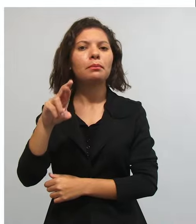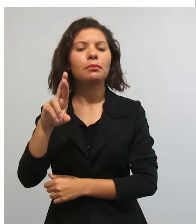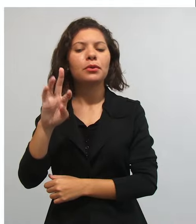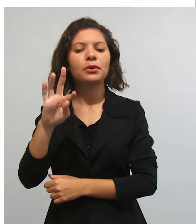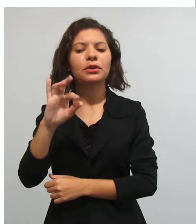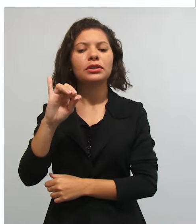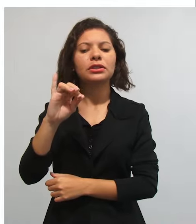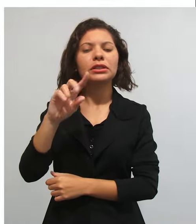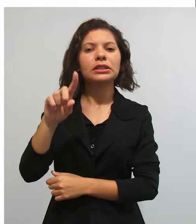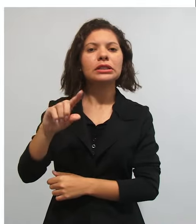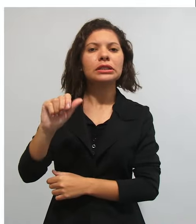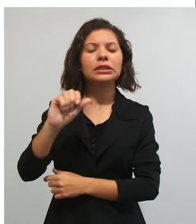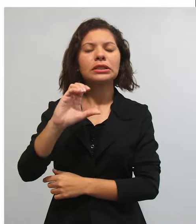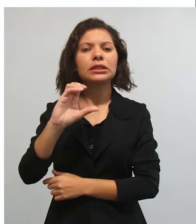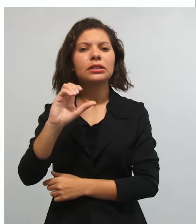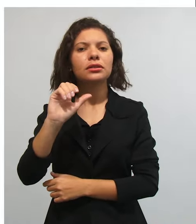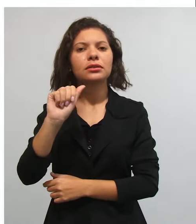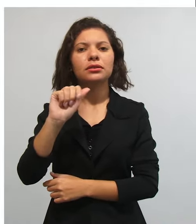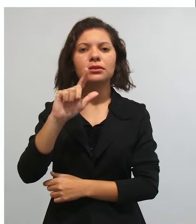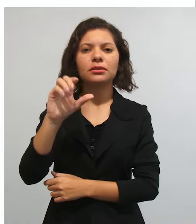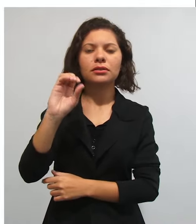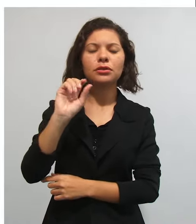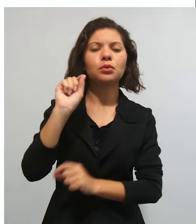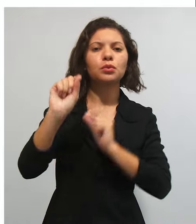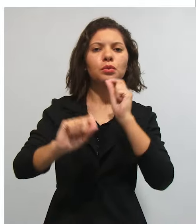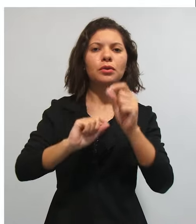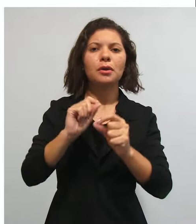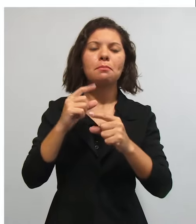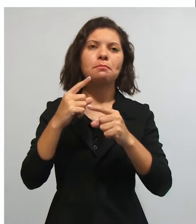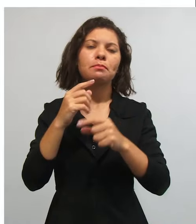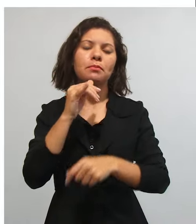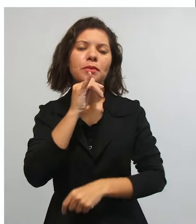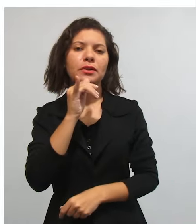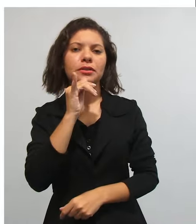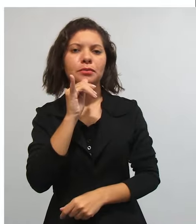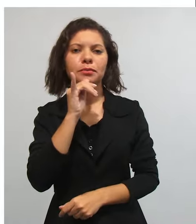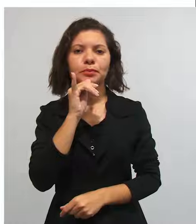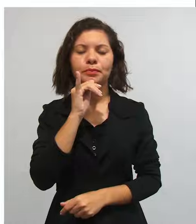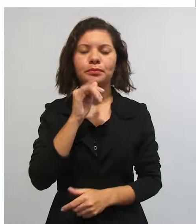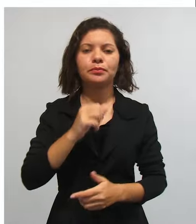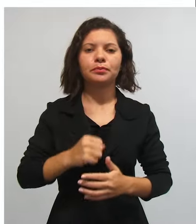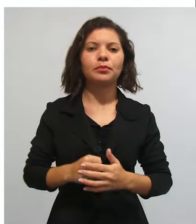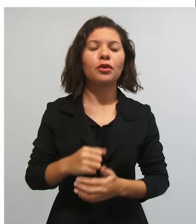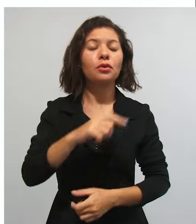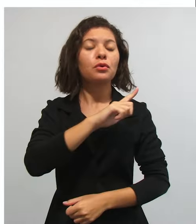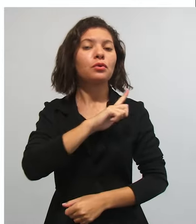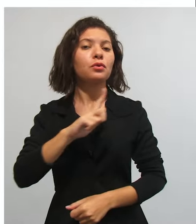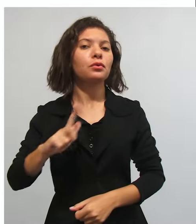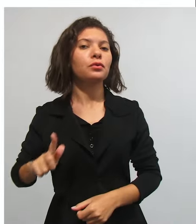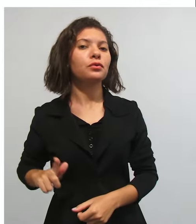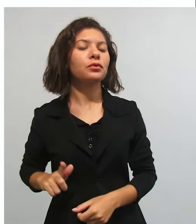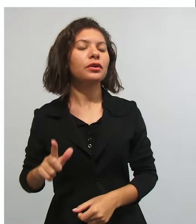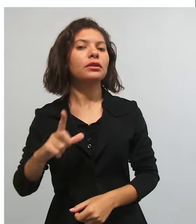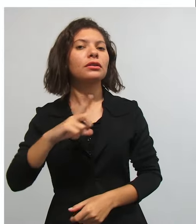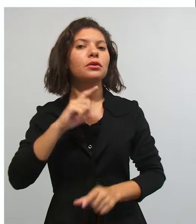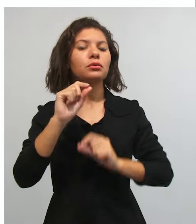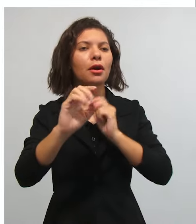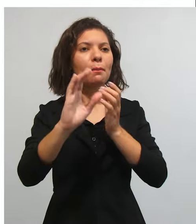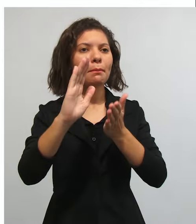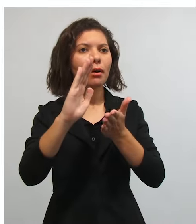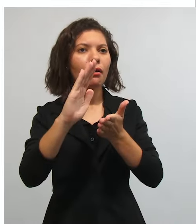para o governo de Rondônia. Quando o governo federal começa a receber esta